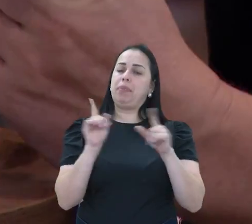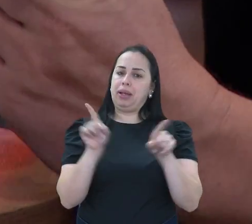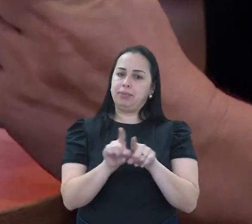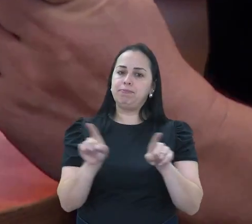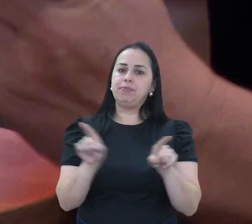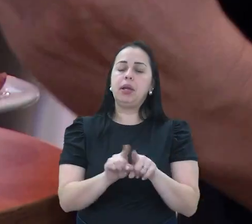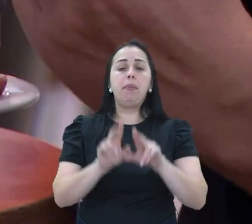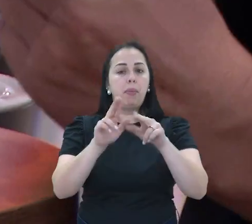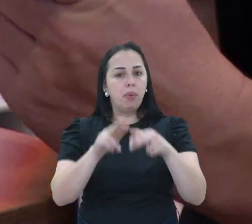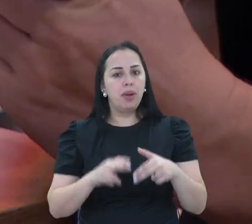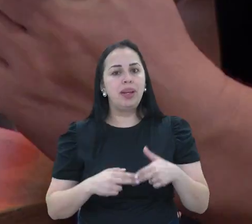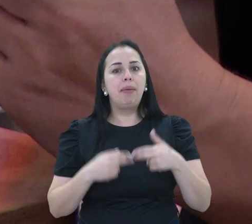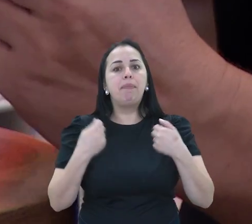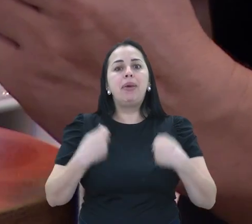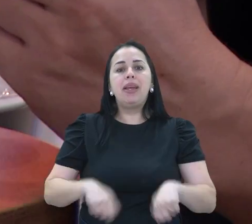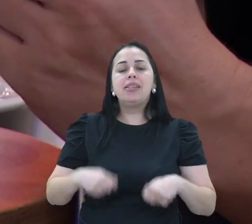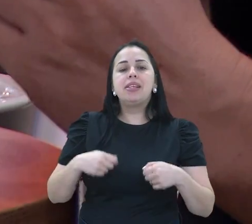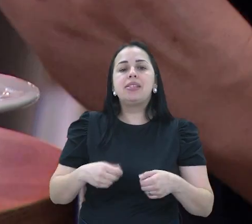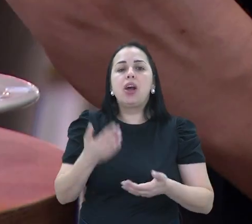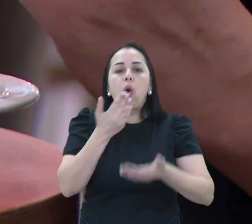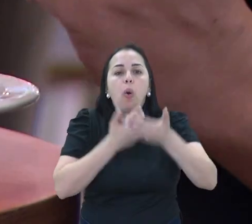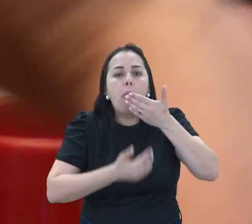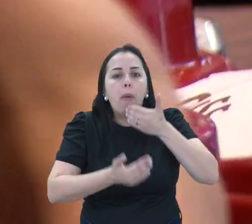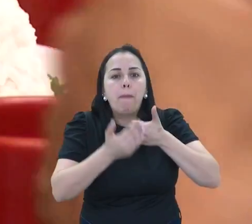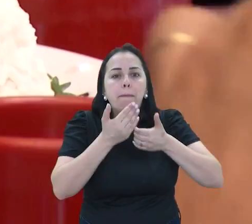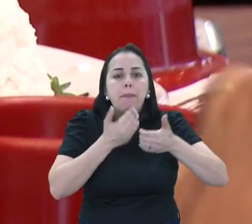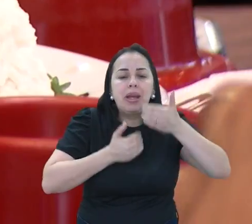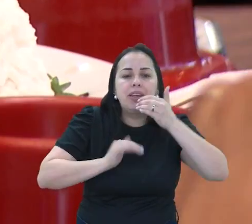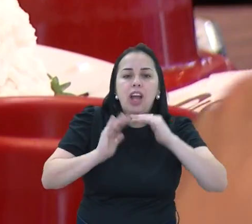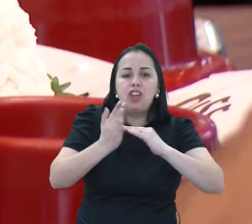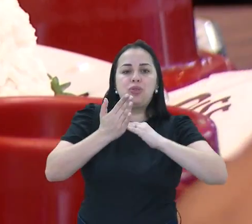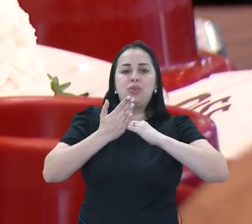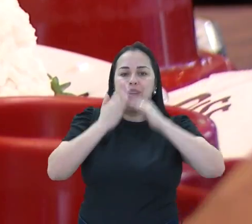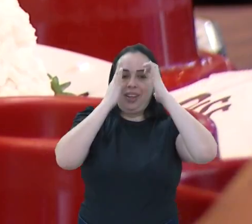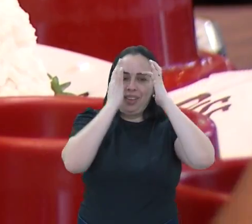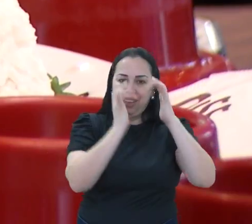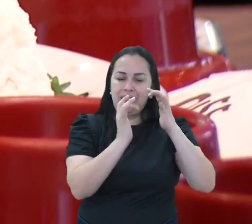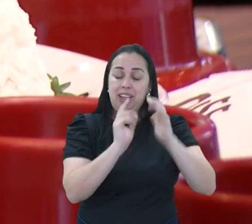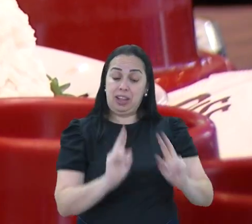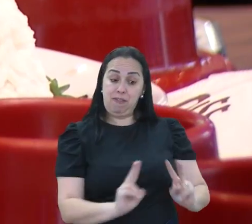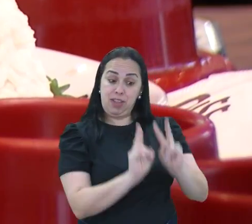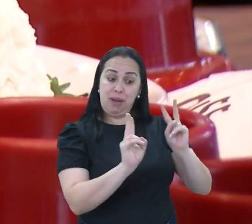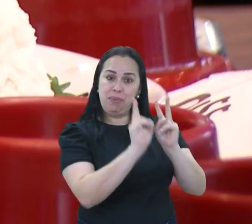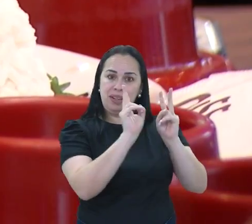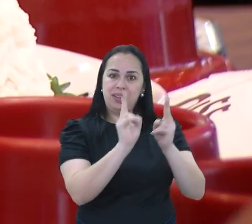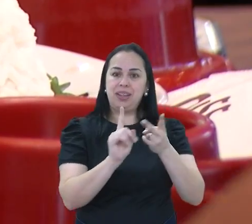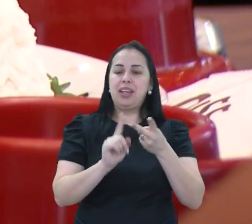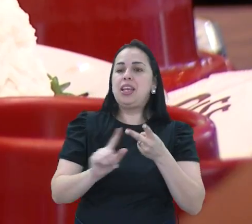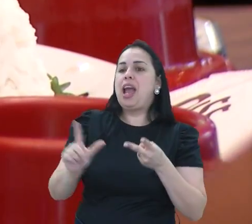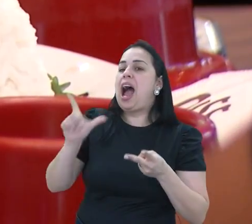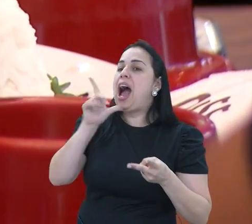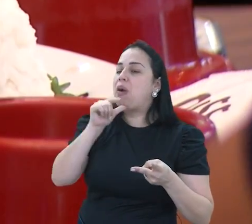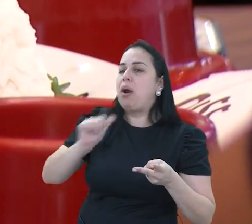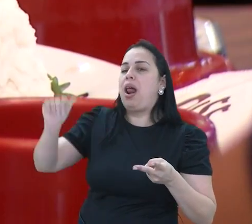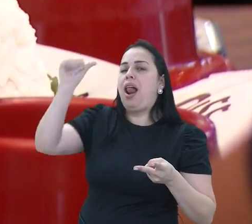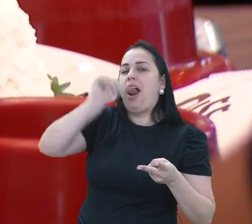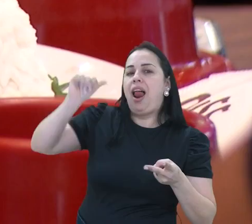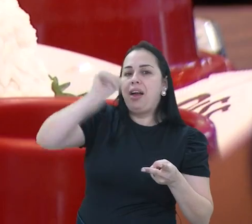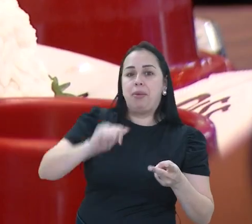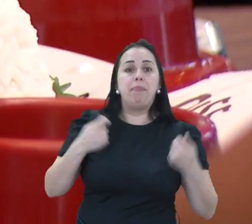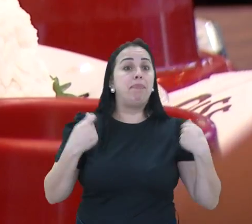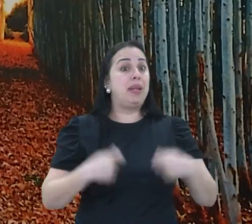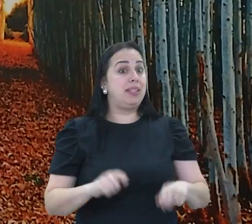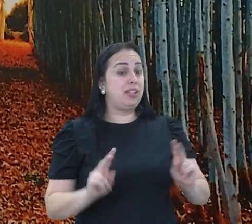minimizar as perdas neurais. Para isso, é preciso consumir os alimentos amigos de cérebro, ricos em vitaminas, e beber